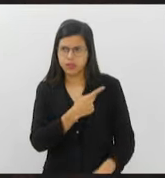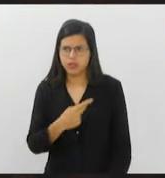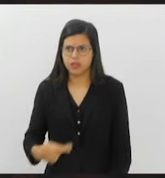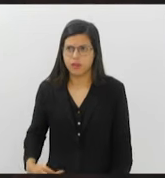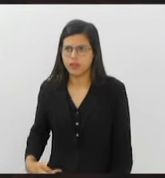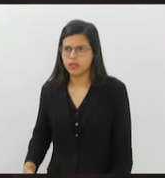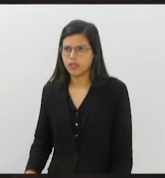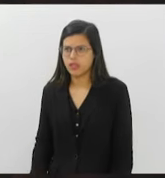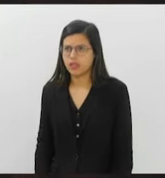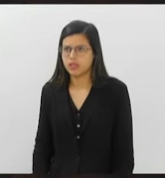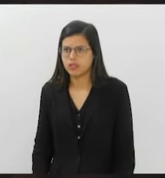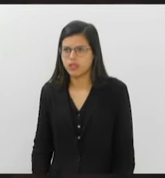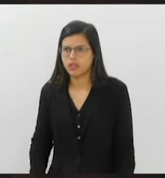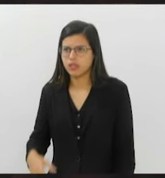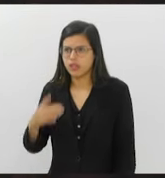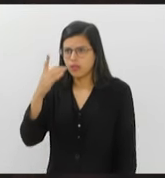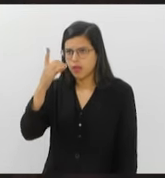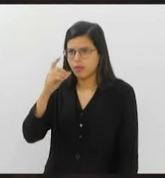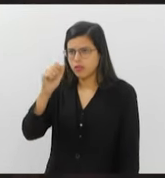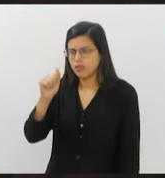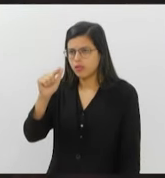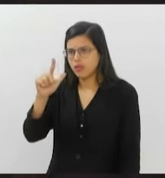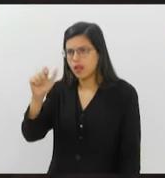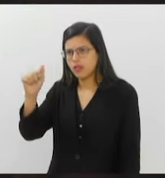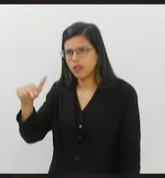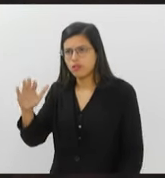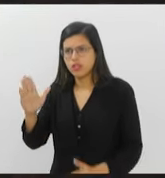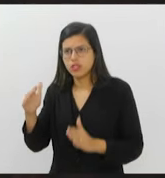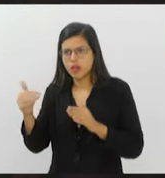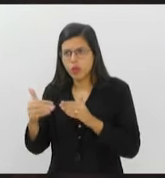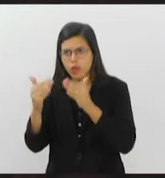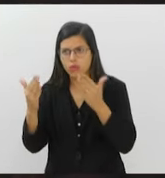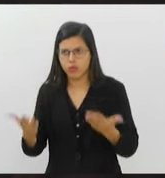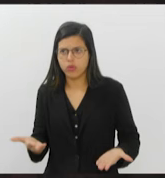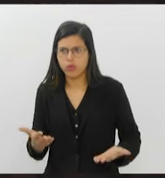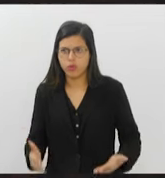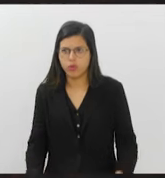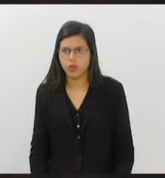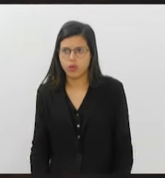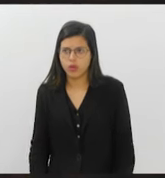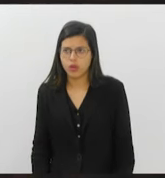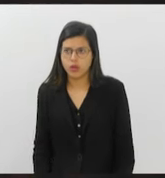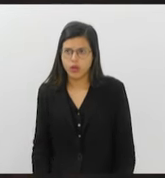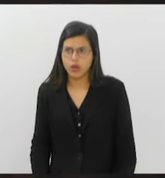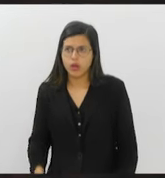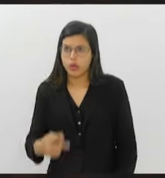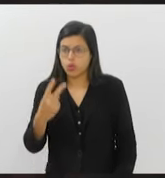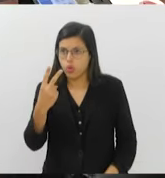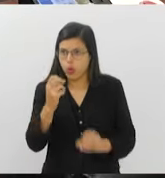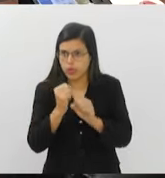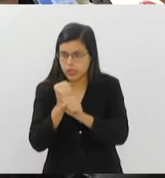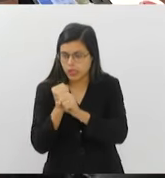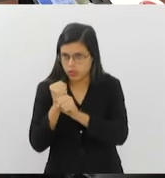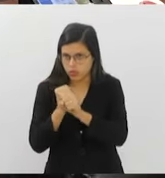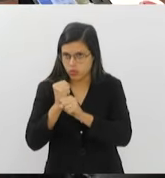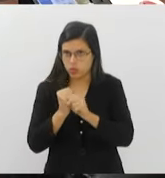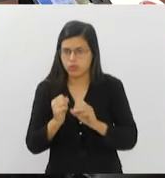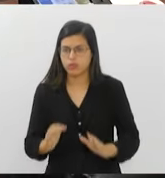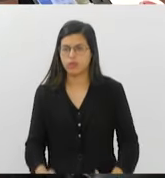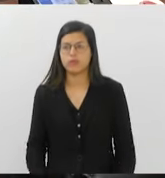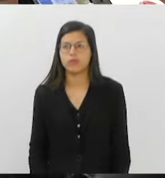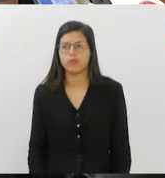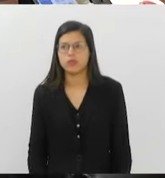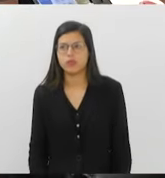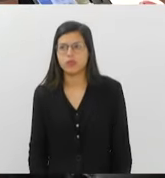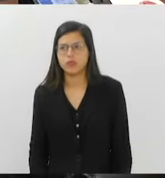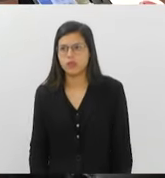permite. Falar, Alan já concordou que é autor da matéria. Presidente, Vamos dar a recondução de 2 anos. Presidente. Independente disso,